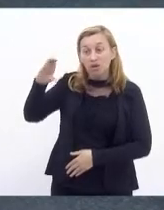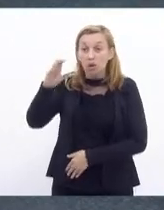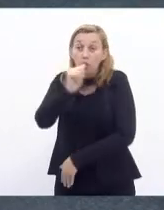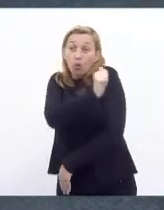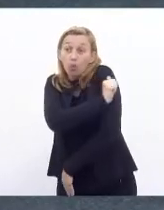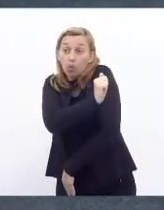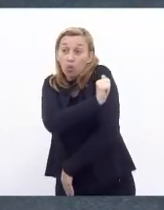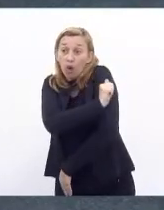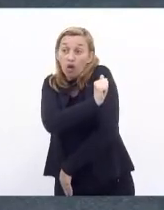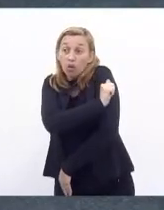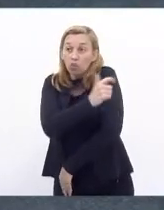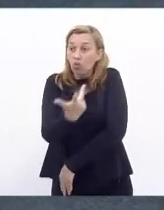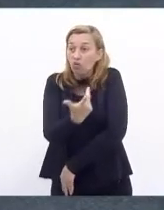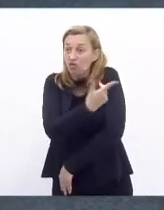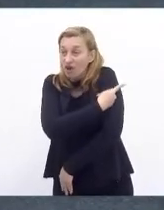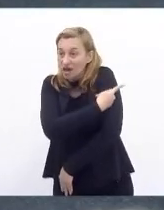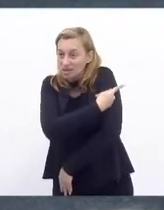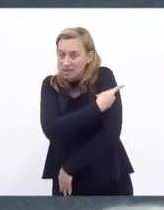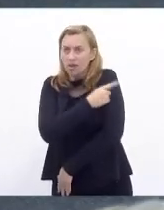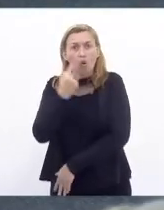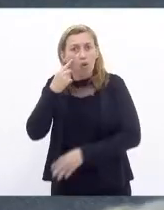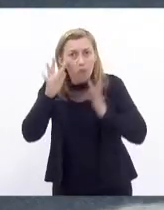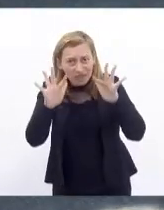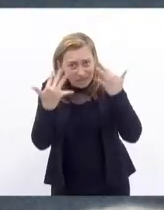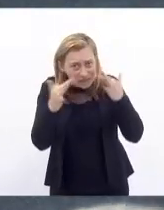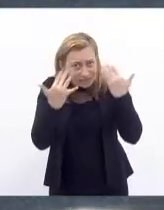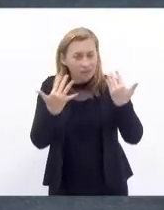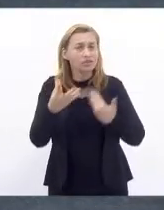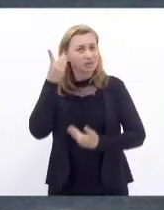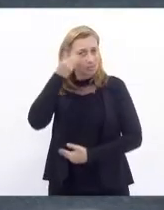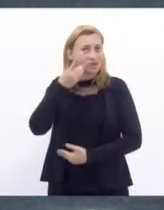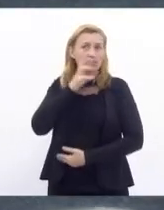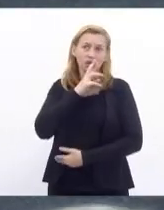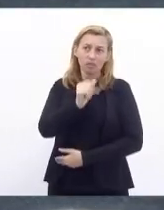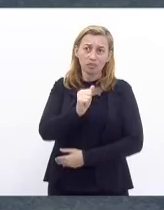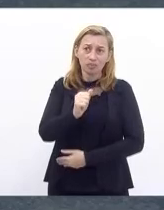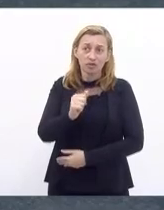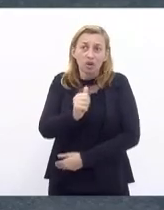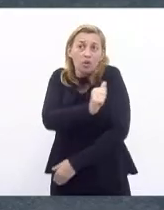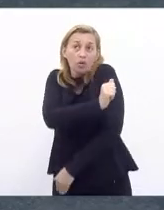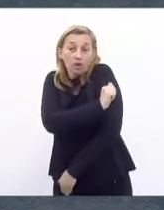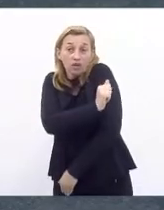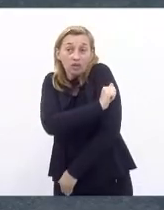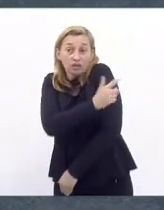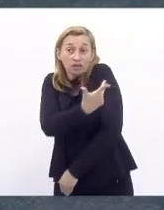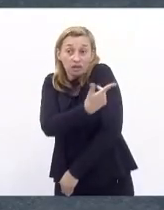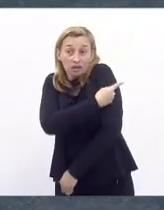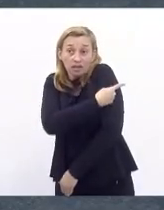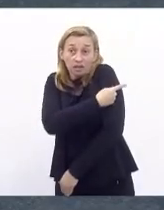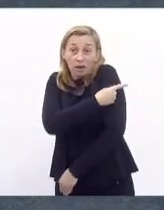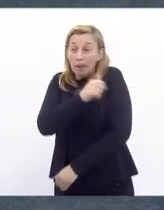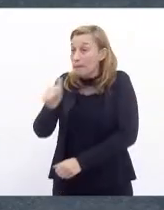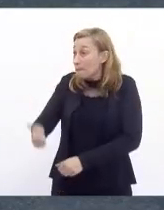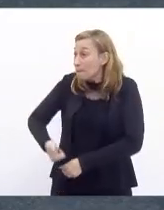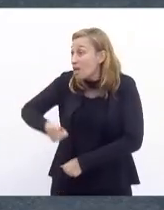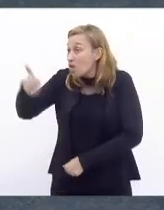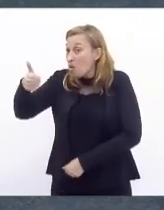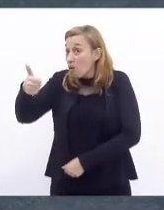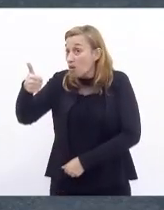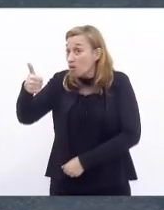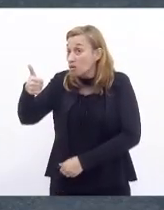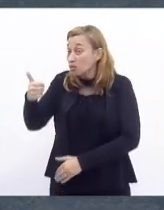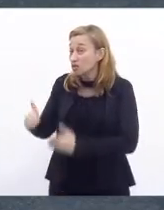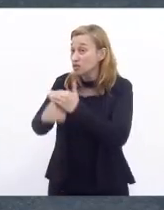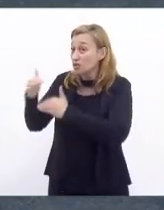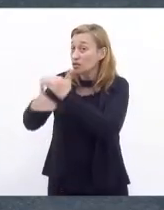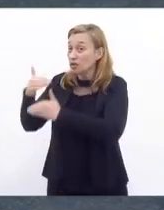alunos que tomaram vacina, presta atenção nisso, deputado Rodrigo Amorim, estão tendo um desempenho melhor do que os